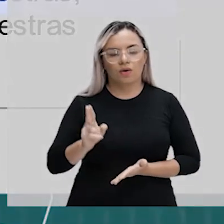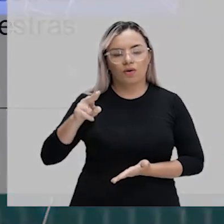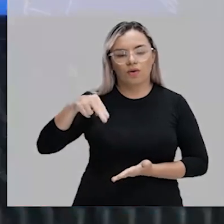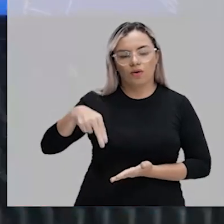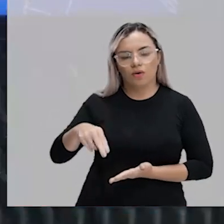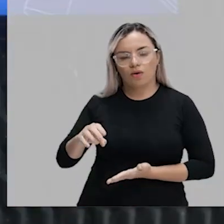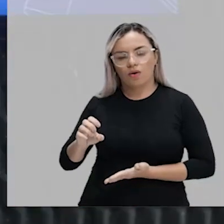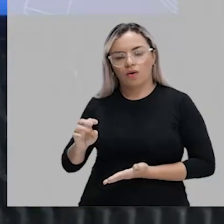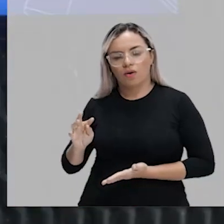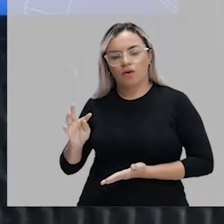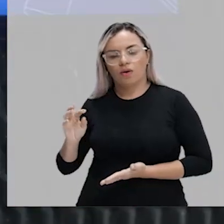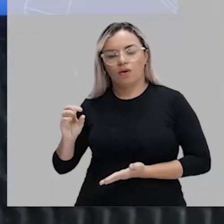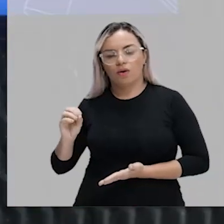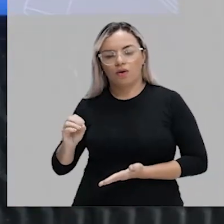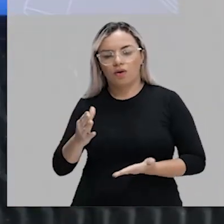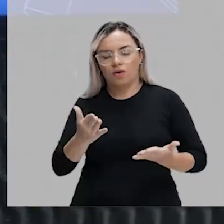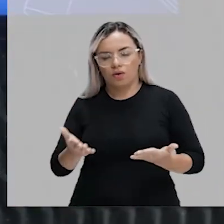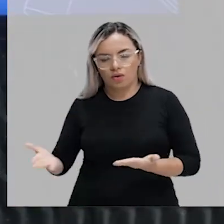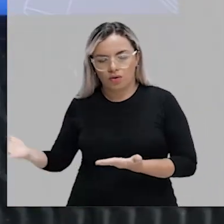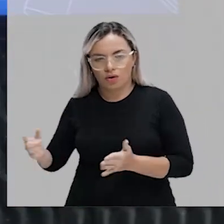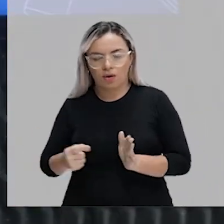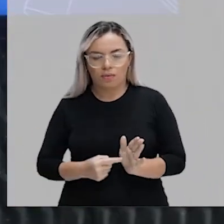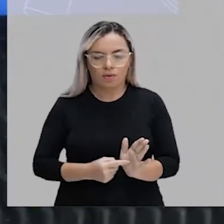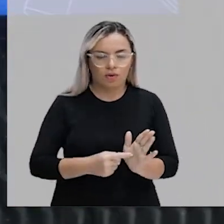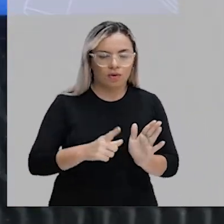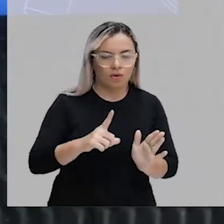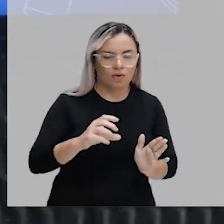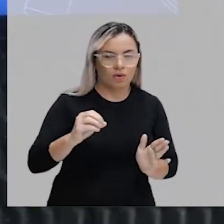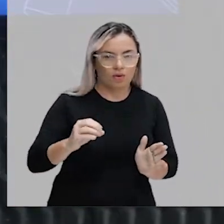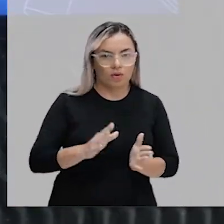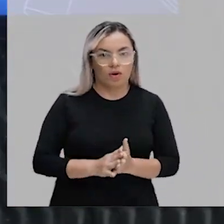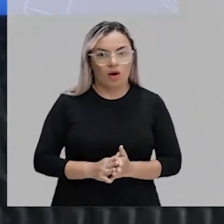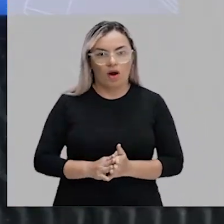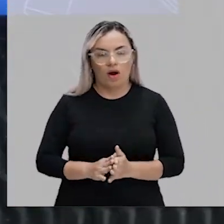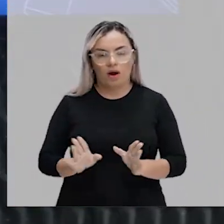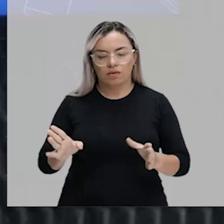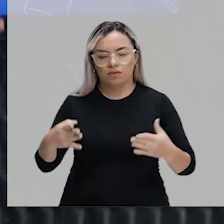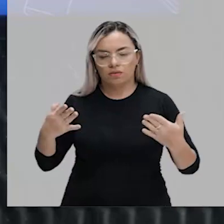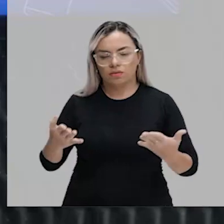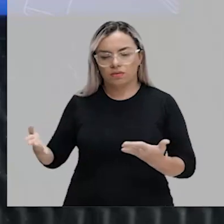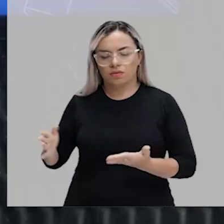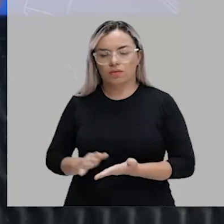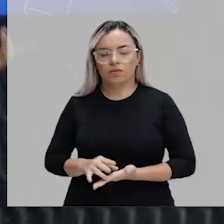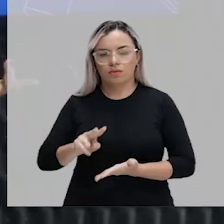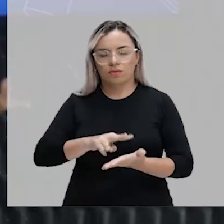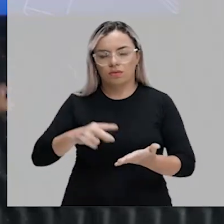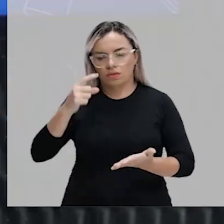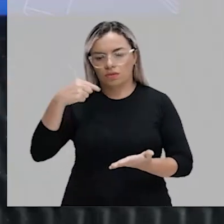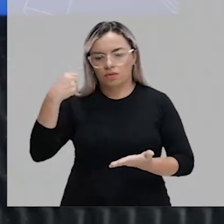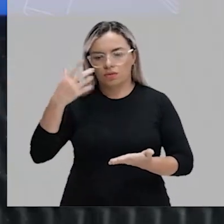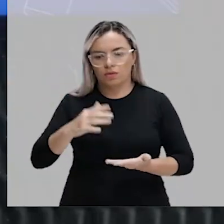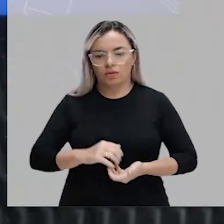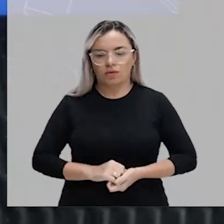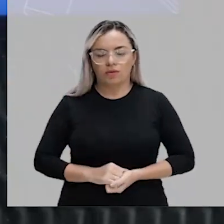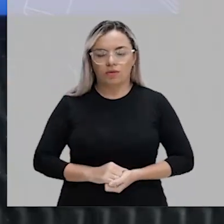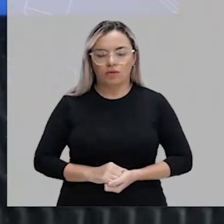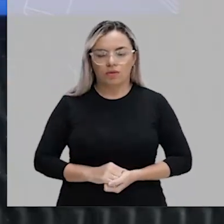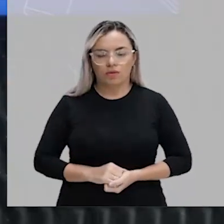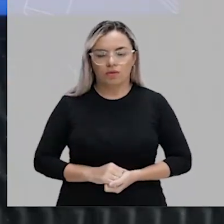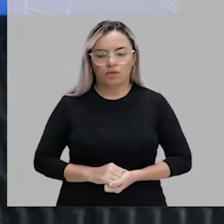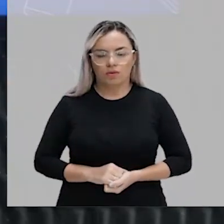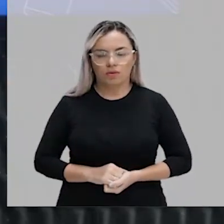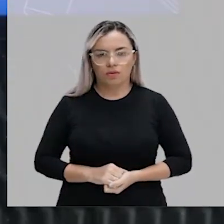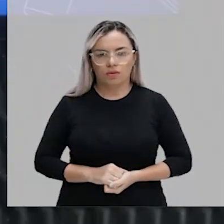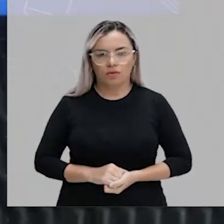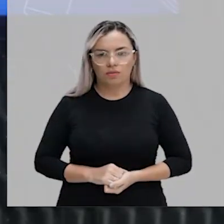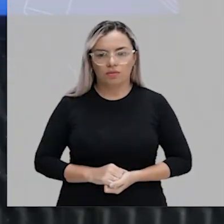lo mio, olha o lo aparecendo aí, lo tuyo, lo suyo, lo nuestro e